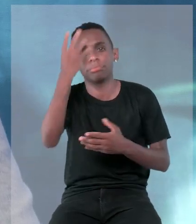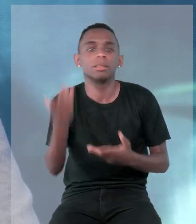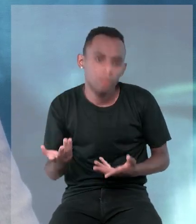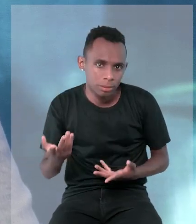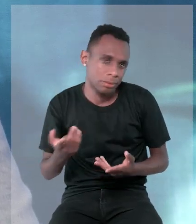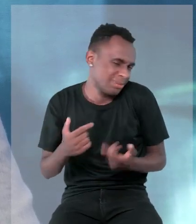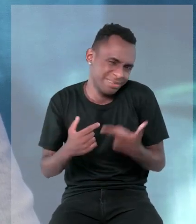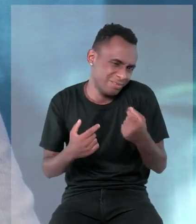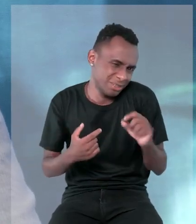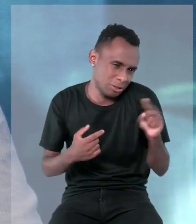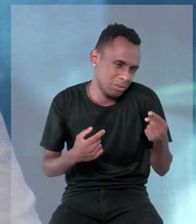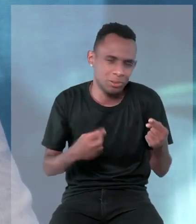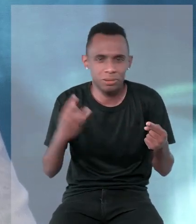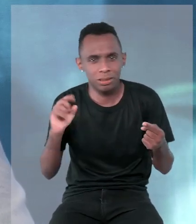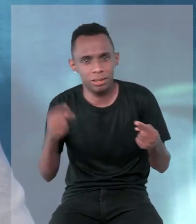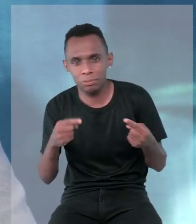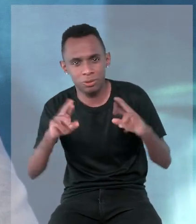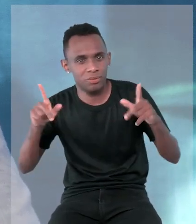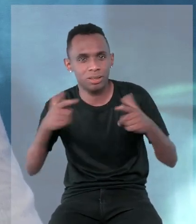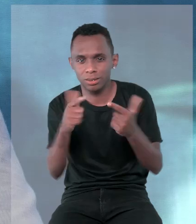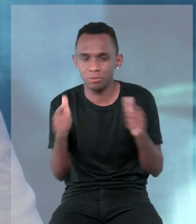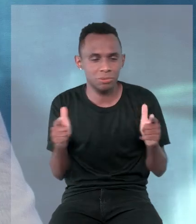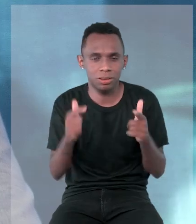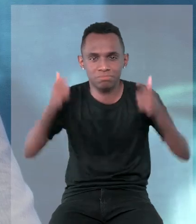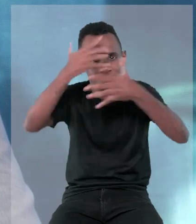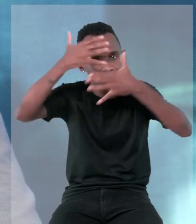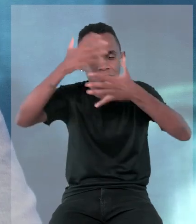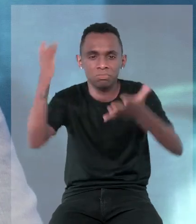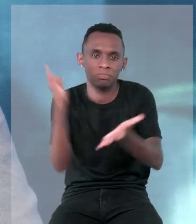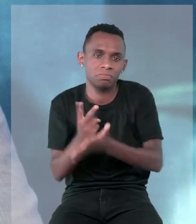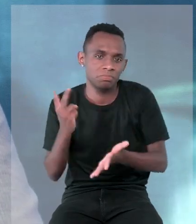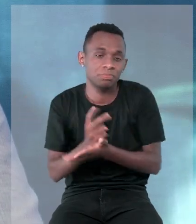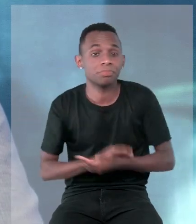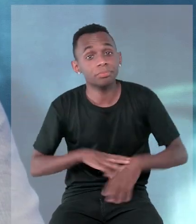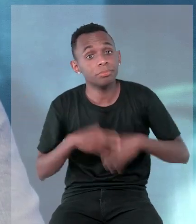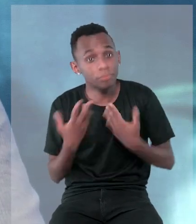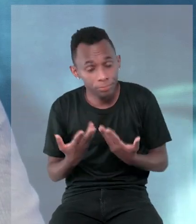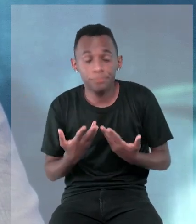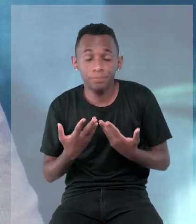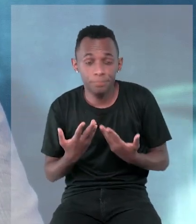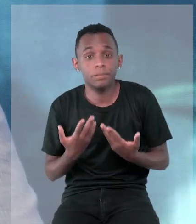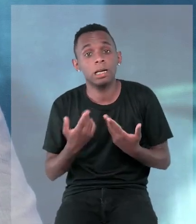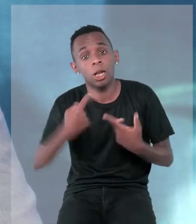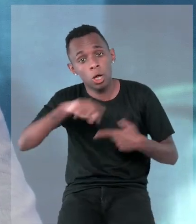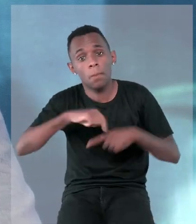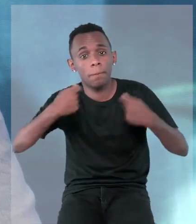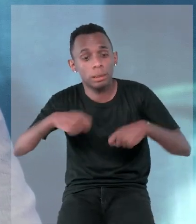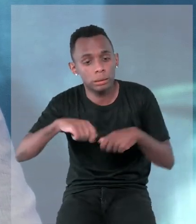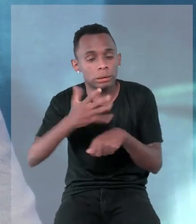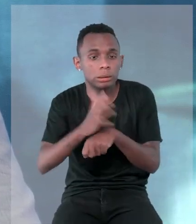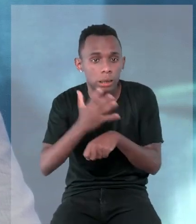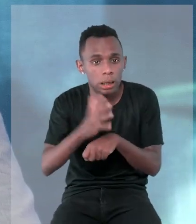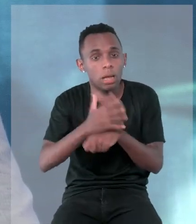mil, 30 mil, 50 mil não vão fazer muita diferença. Então, a questão é essa. A gente precisa